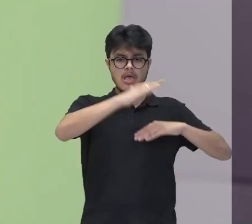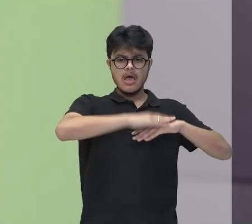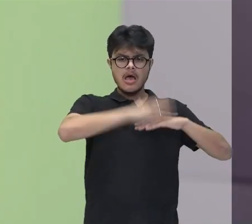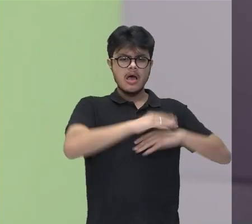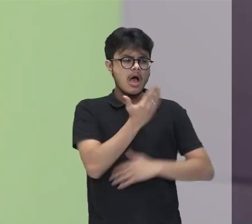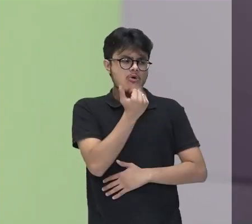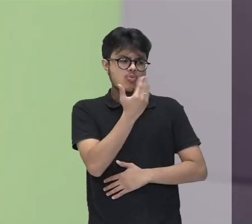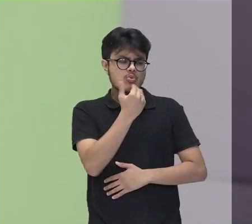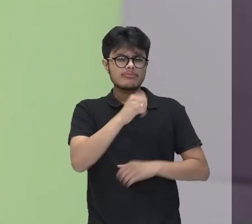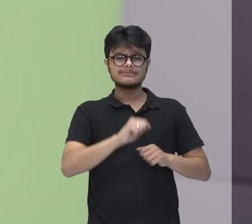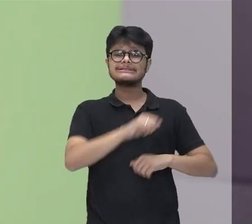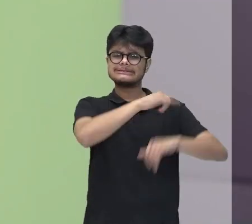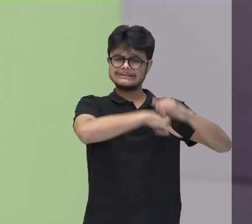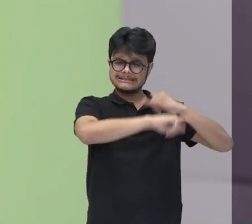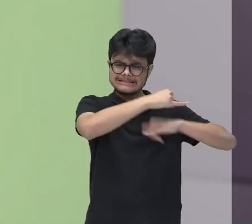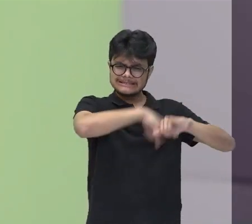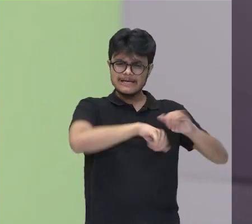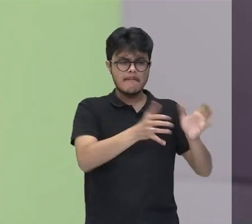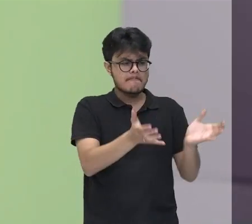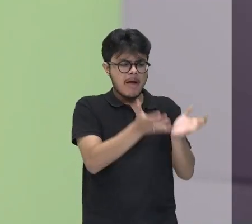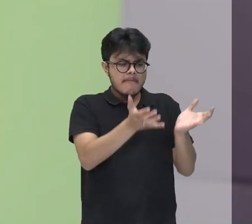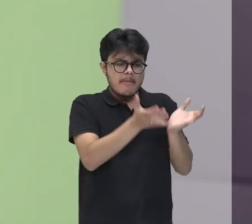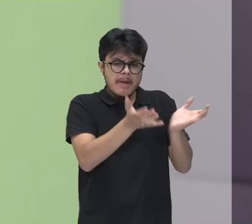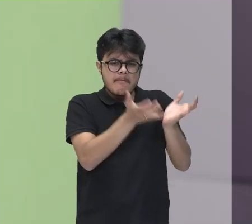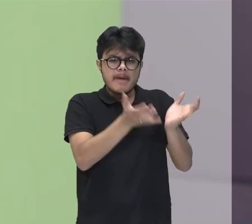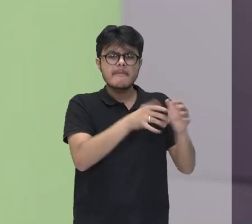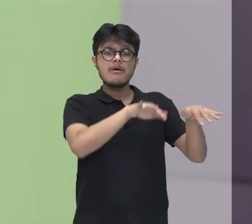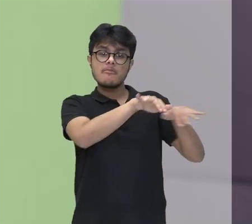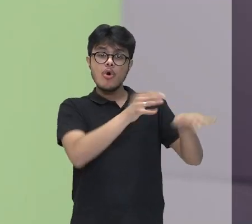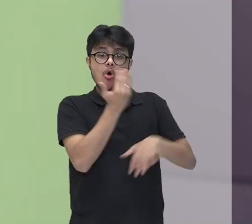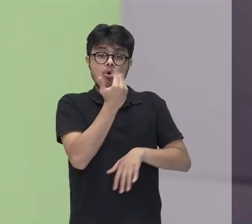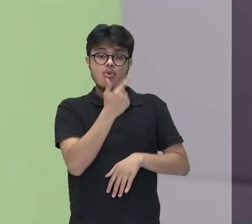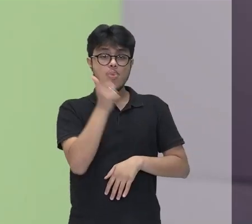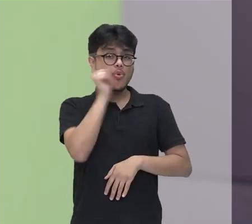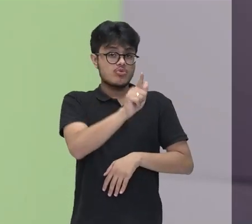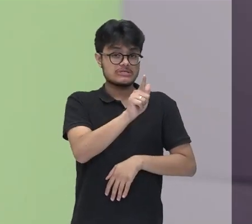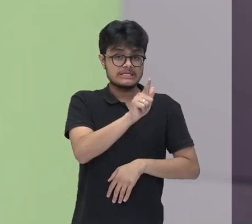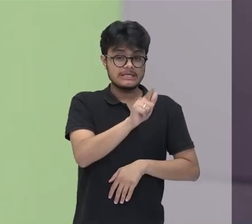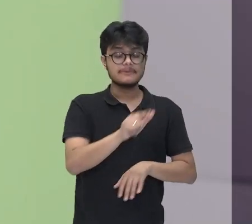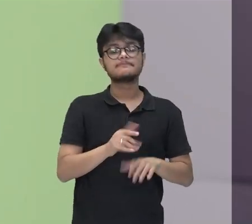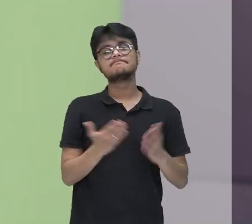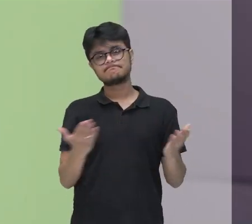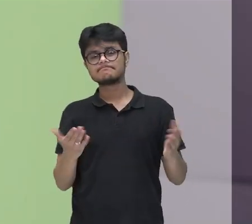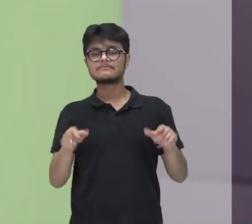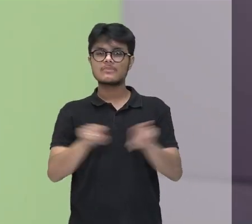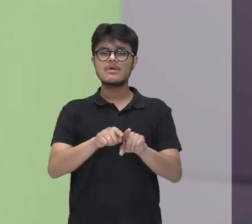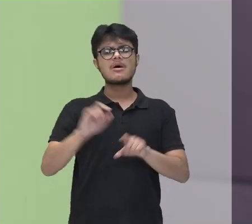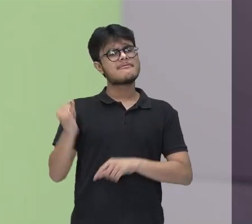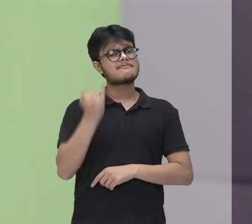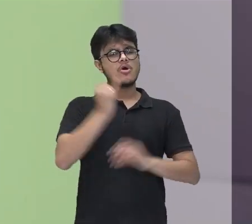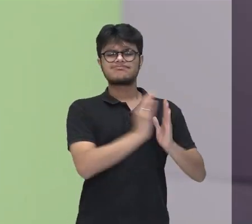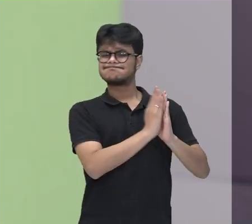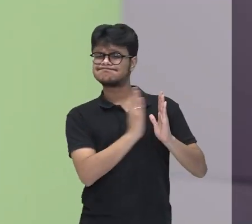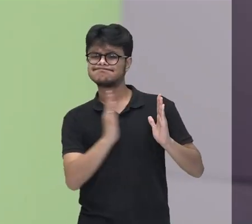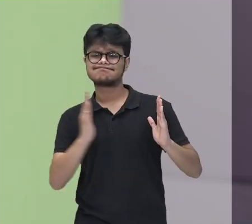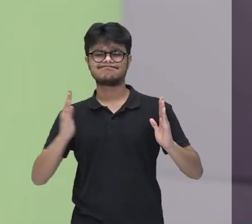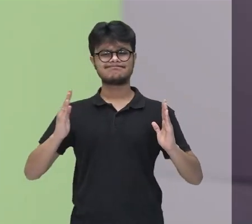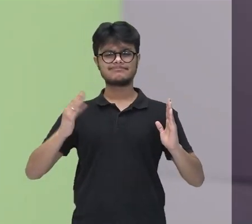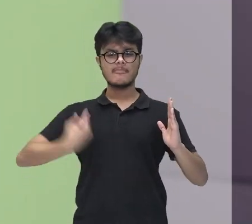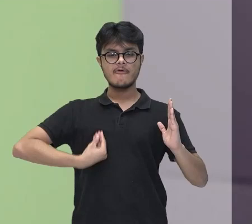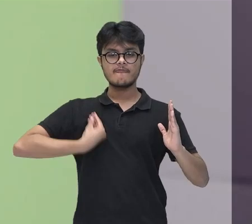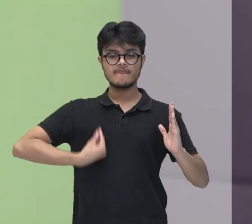energia, né, que está em movimento na superfície da Terra, vai ser fundamental